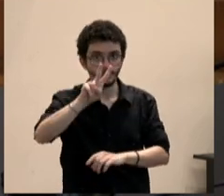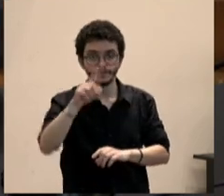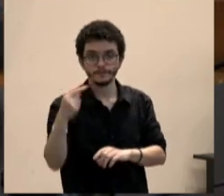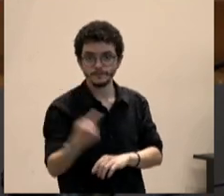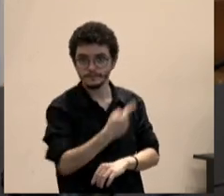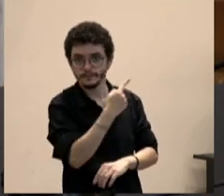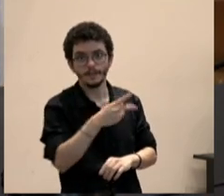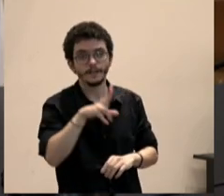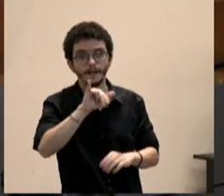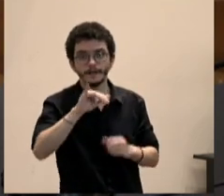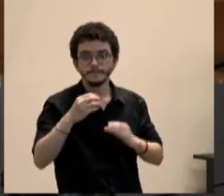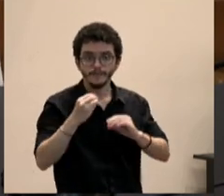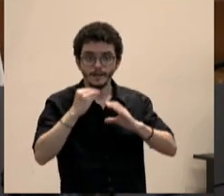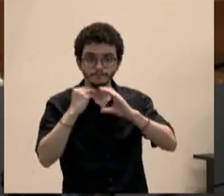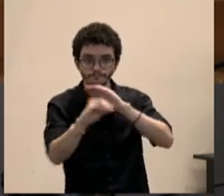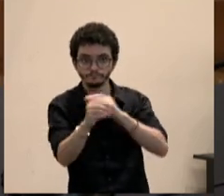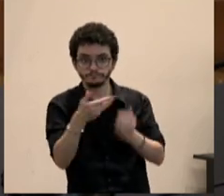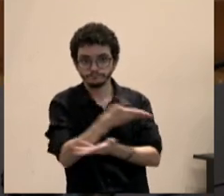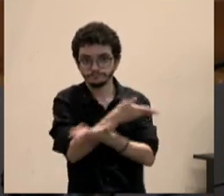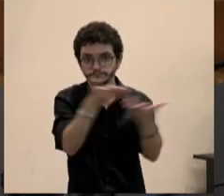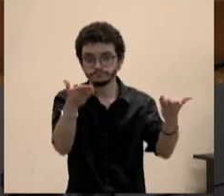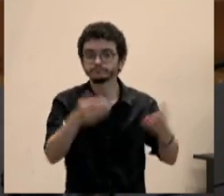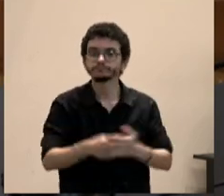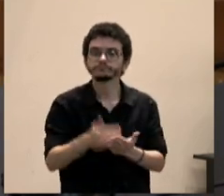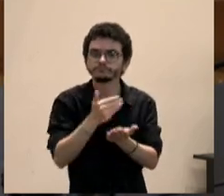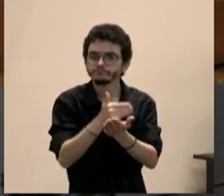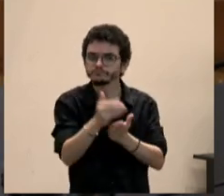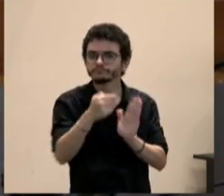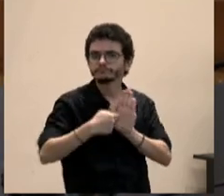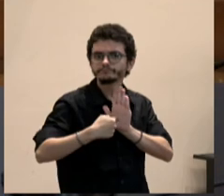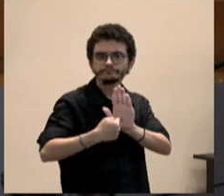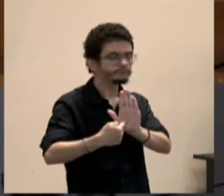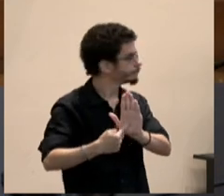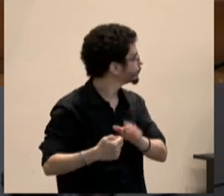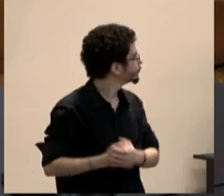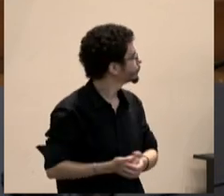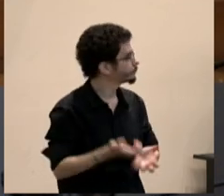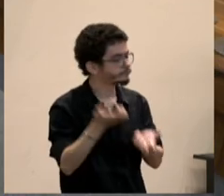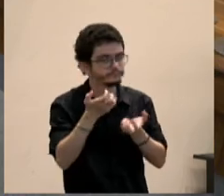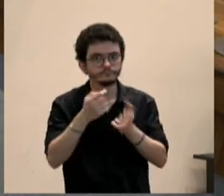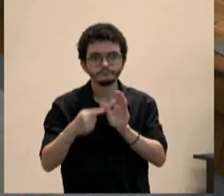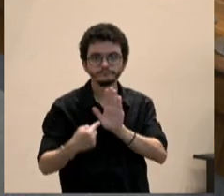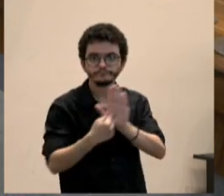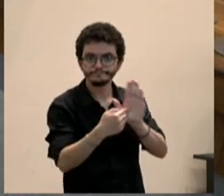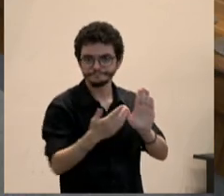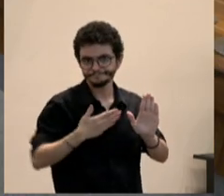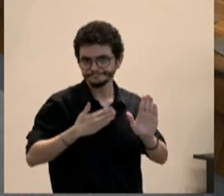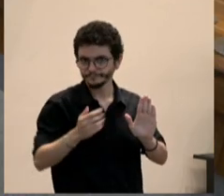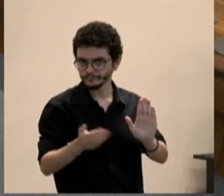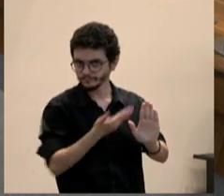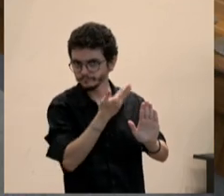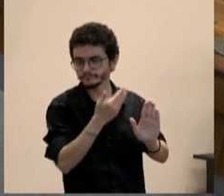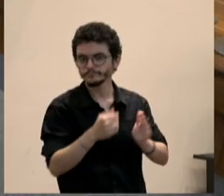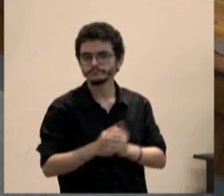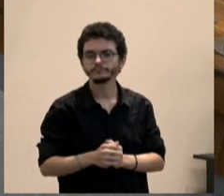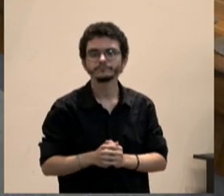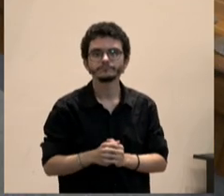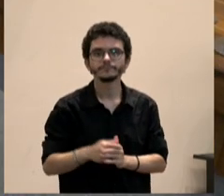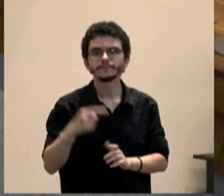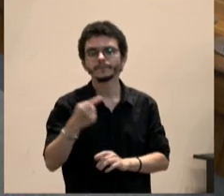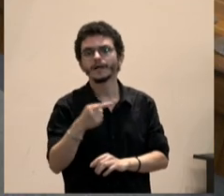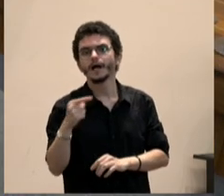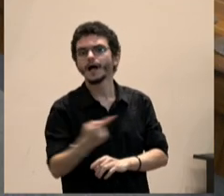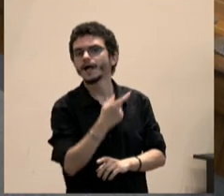vocês. Então, eu começo aqui apresentando... Gostaria que colocasse aqui para mim, na tela, aqui para quem